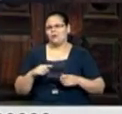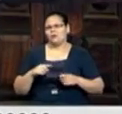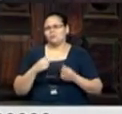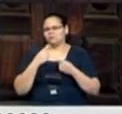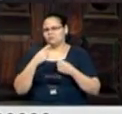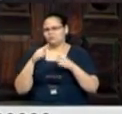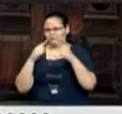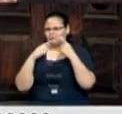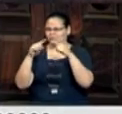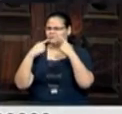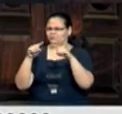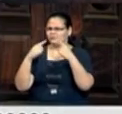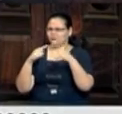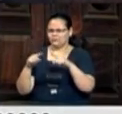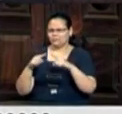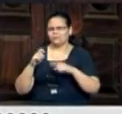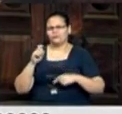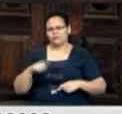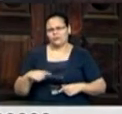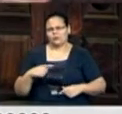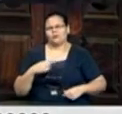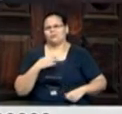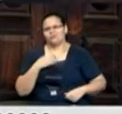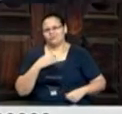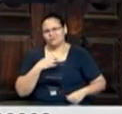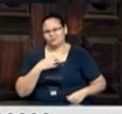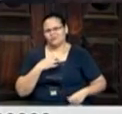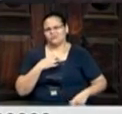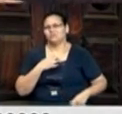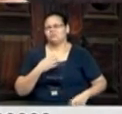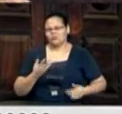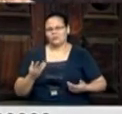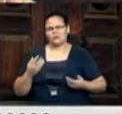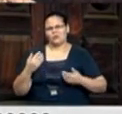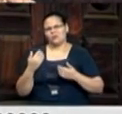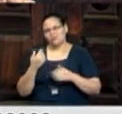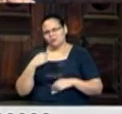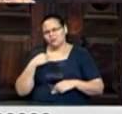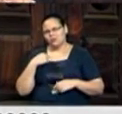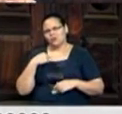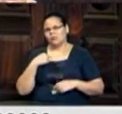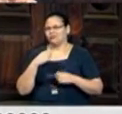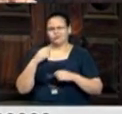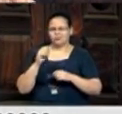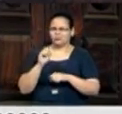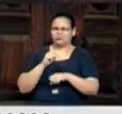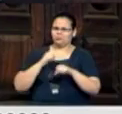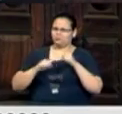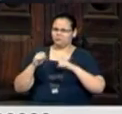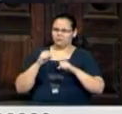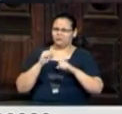o seu descrédito, a sua desilusão e a sua desesperança na política.